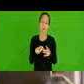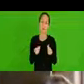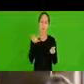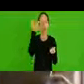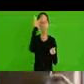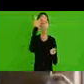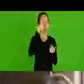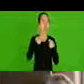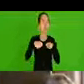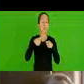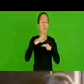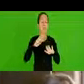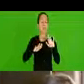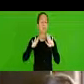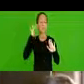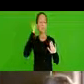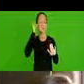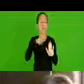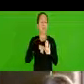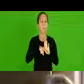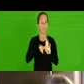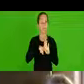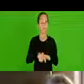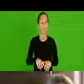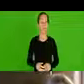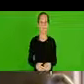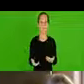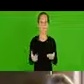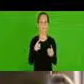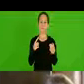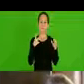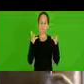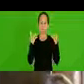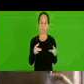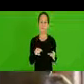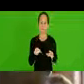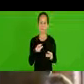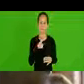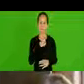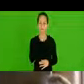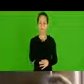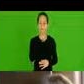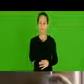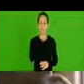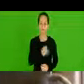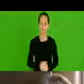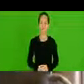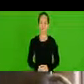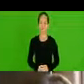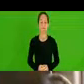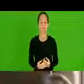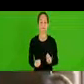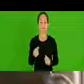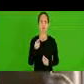de pesquisa. Então, diante dessa problematização, desse modo outro de pensar as ciências